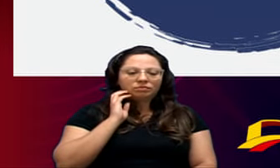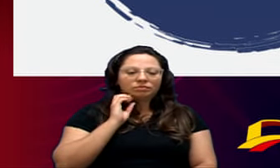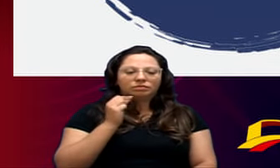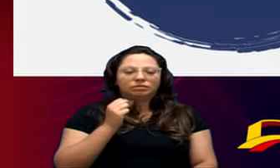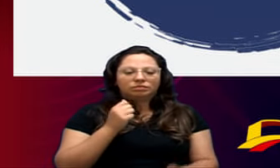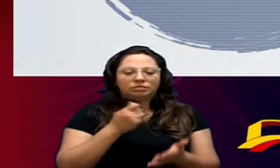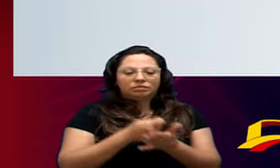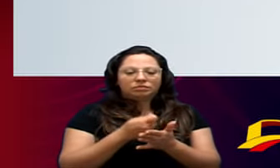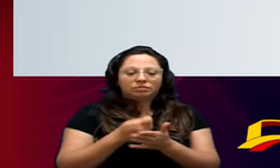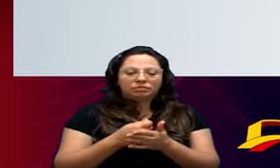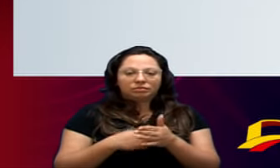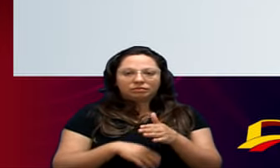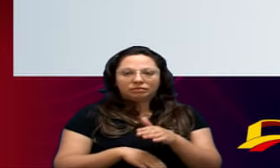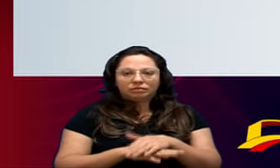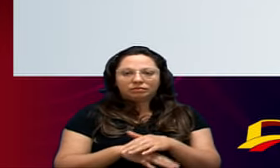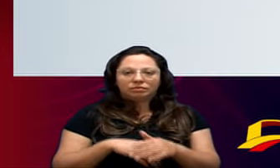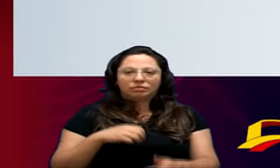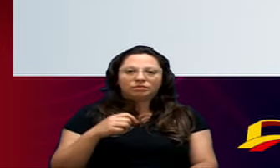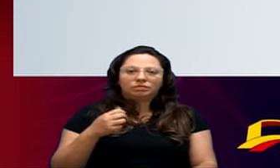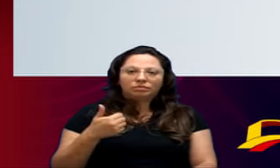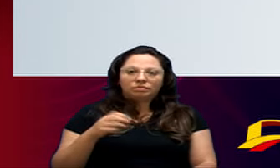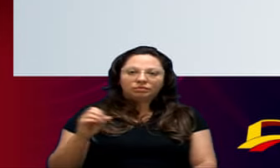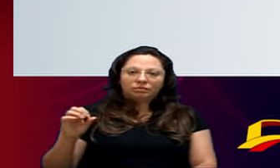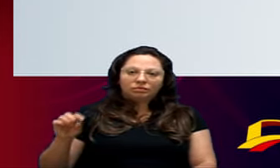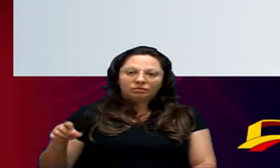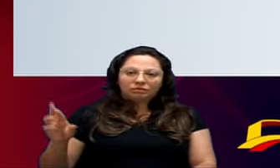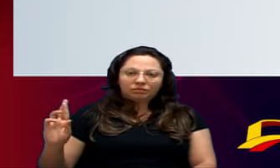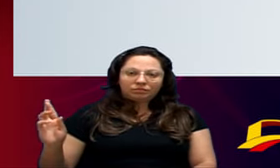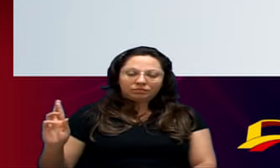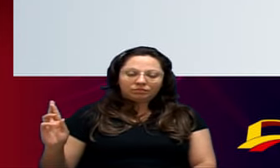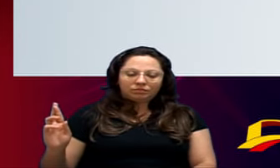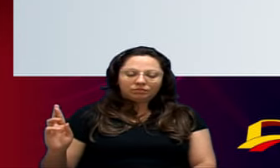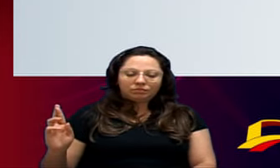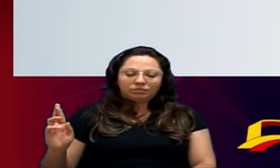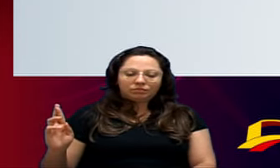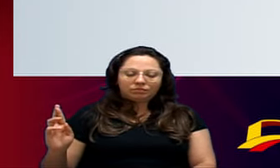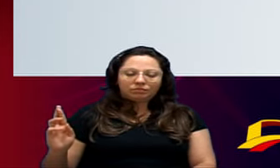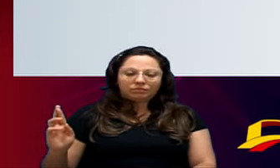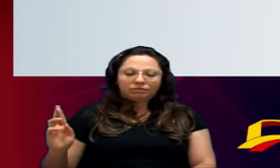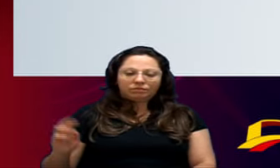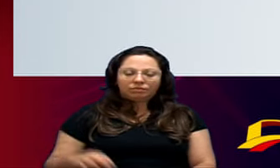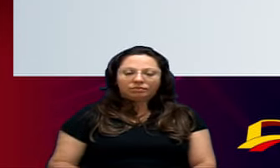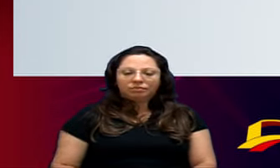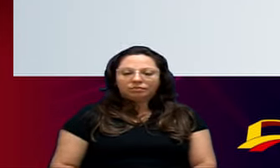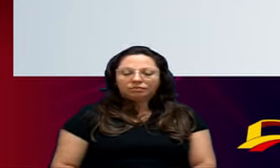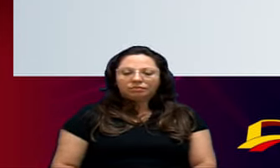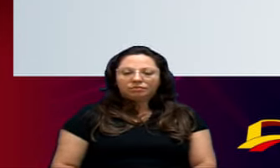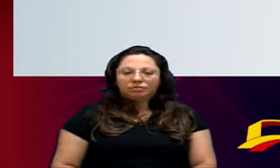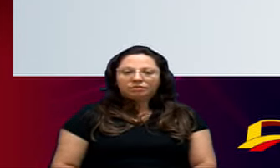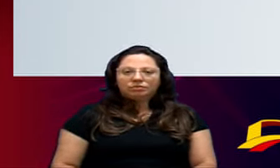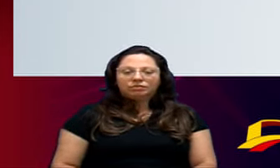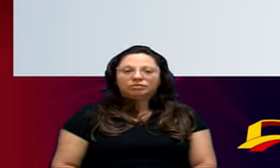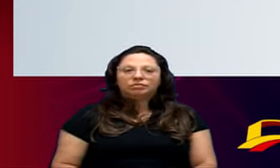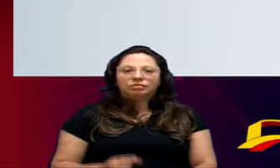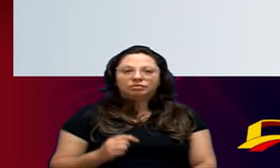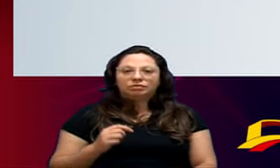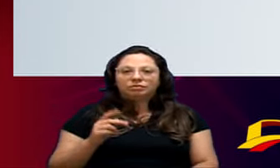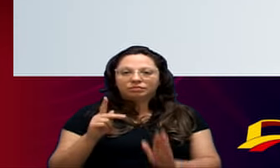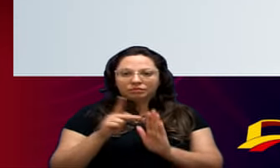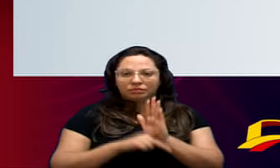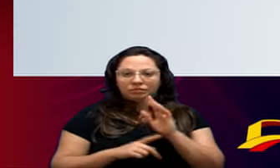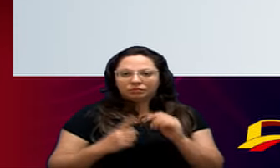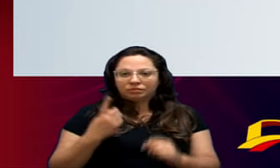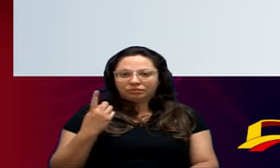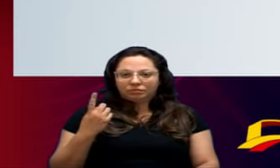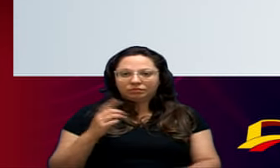gastos r$ 1.000 eh os programas que temos dentro da secretaria é um único programa que nós temos que